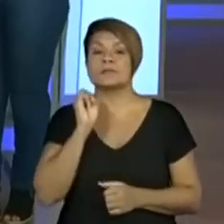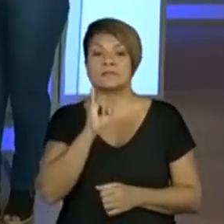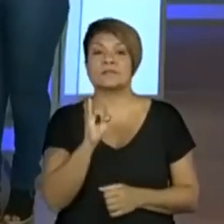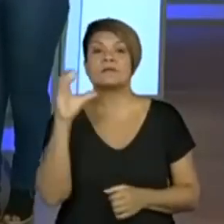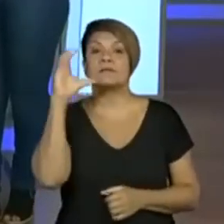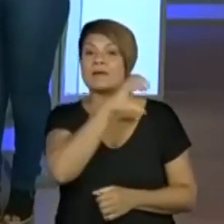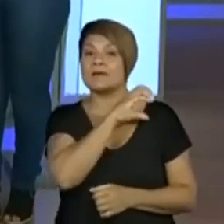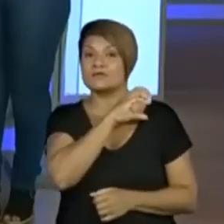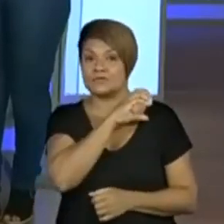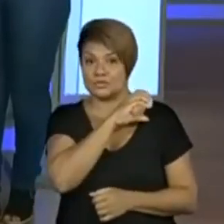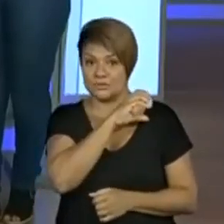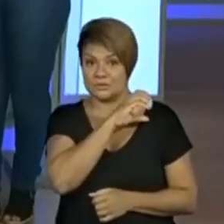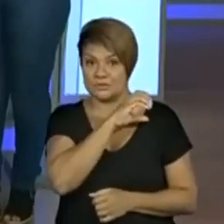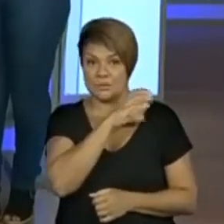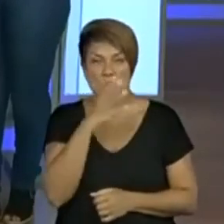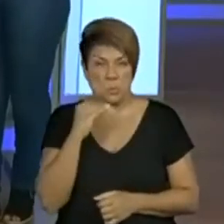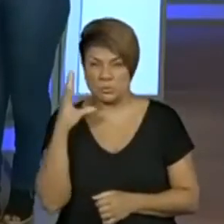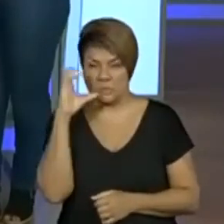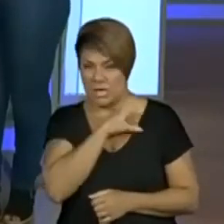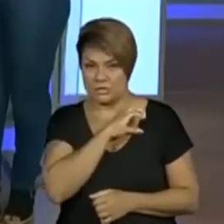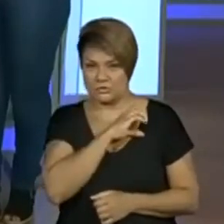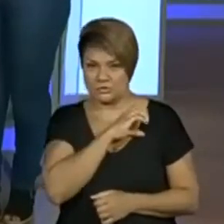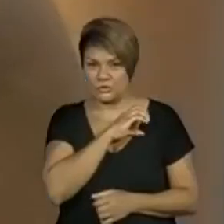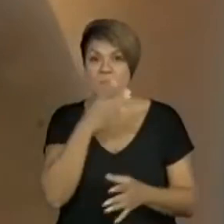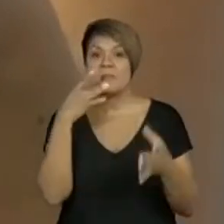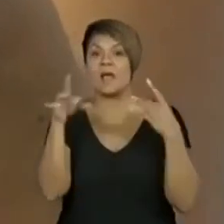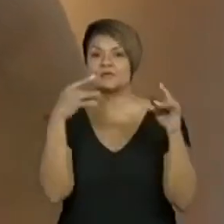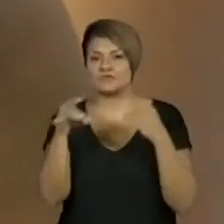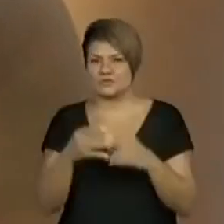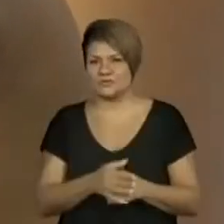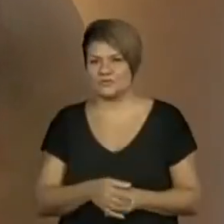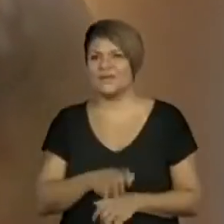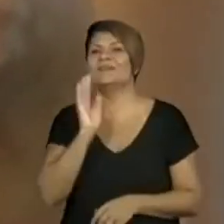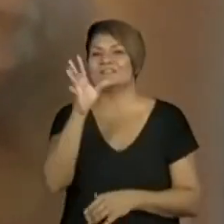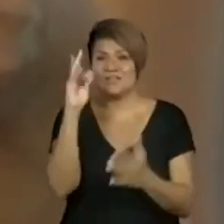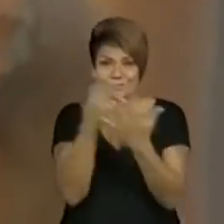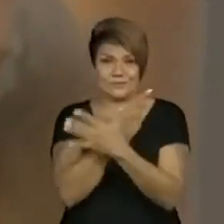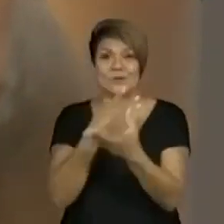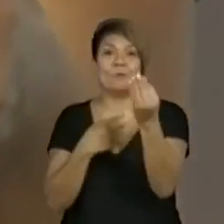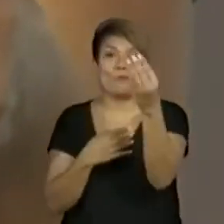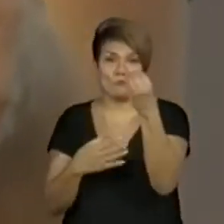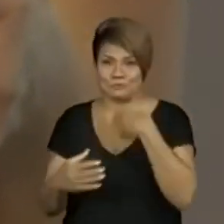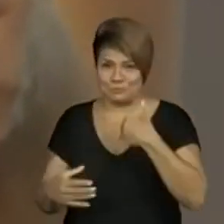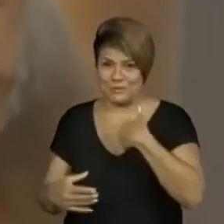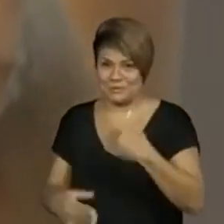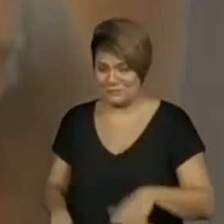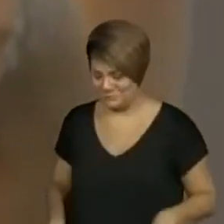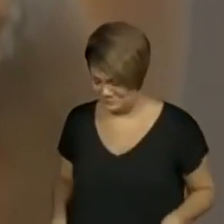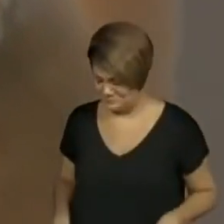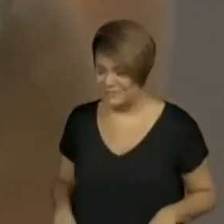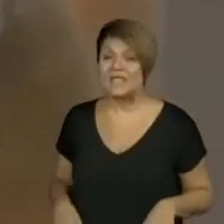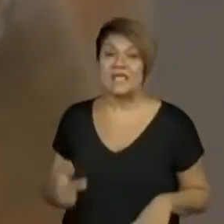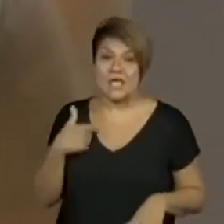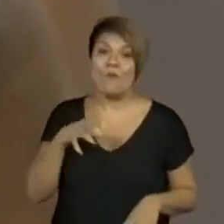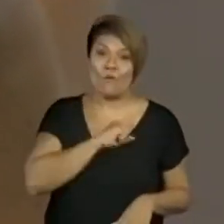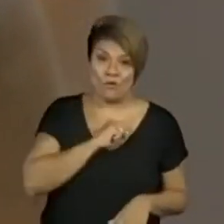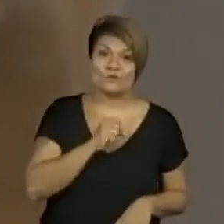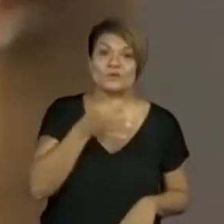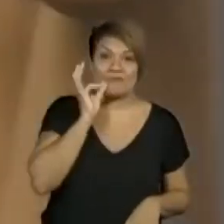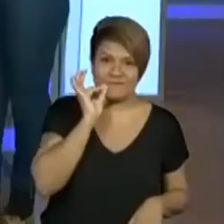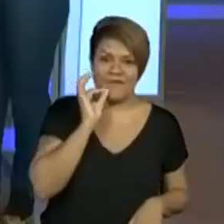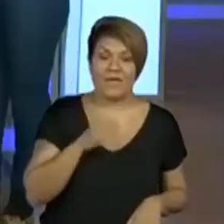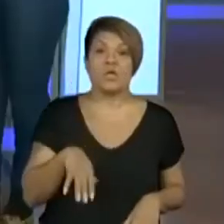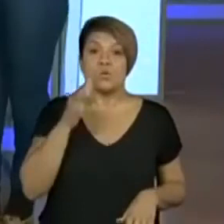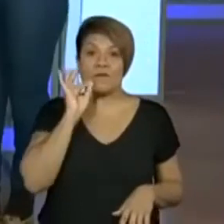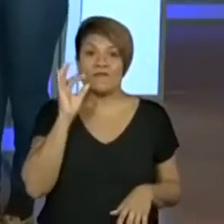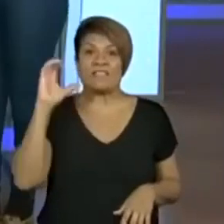quente no copinhos de plástico o que que acontece já aconteceu muito comigo professora Jeane eu gosto muito de tomar café e às vezes o